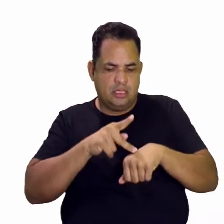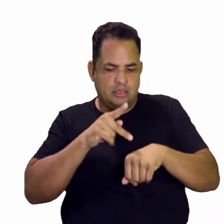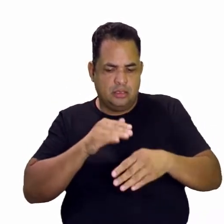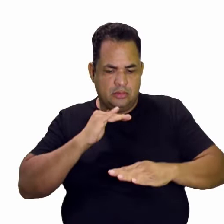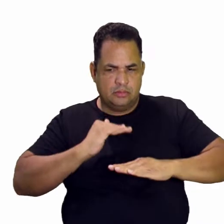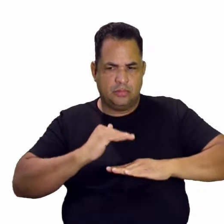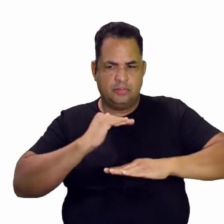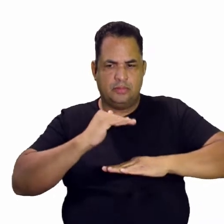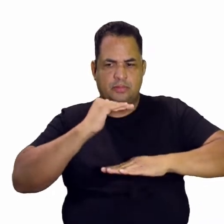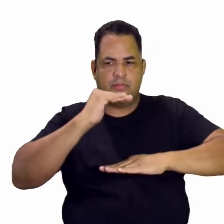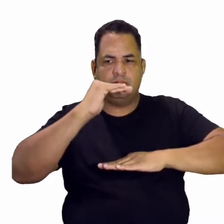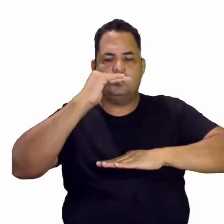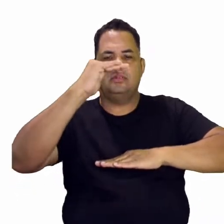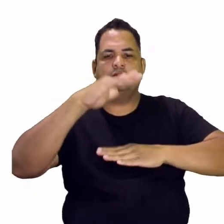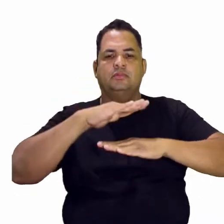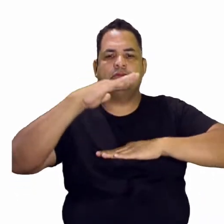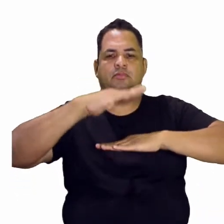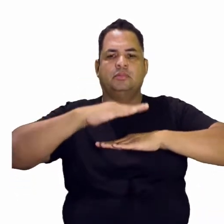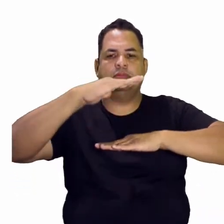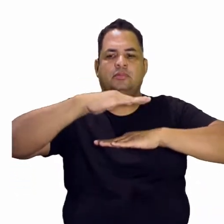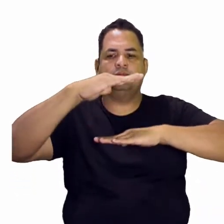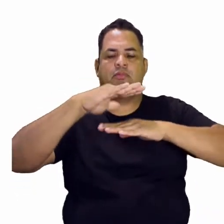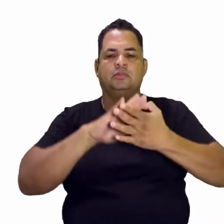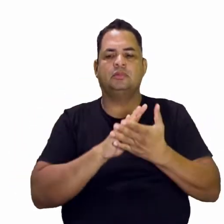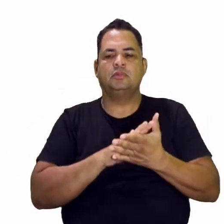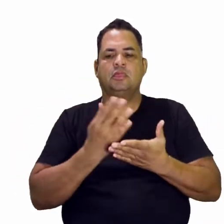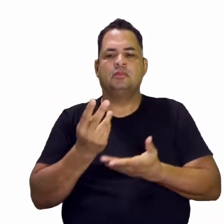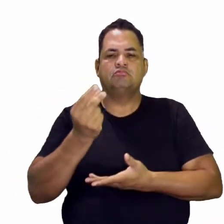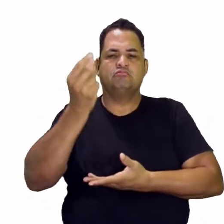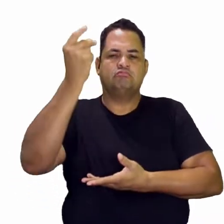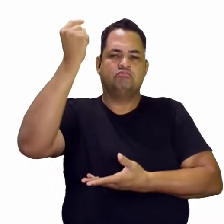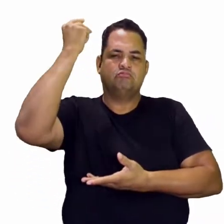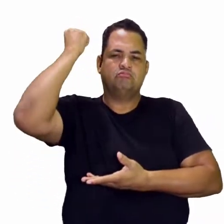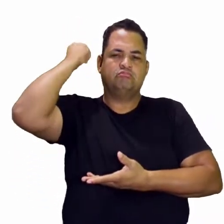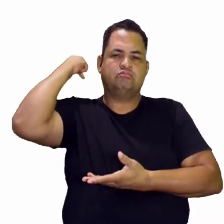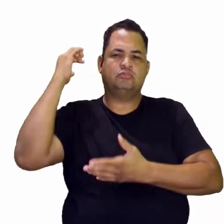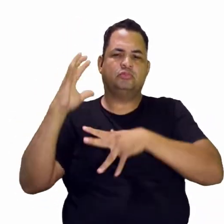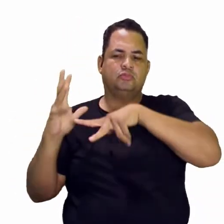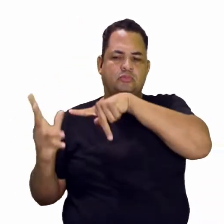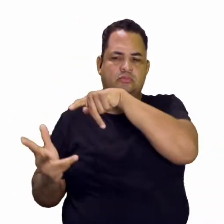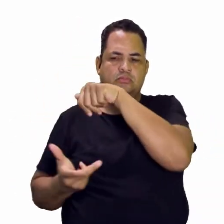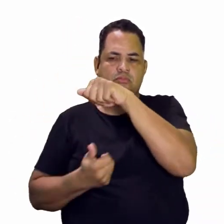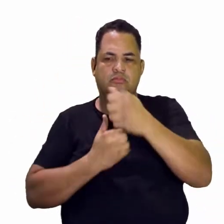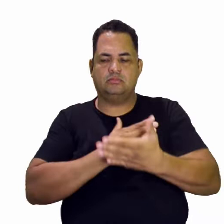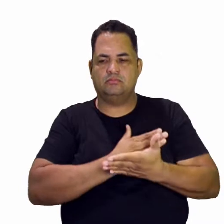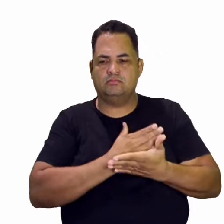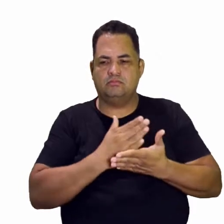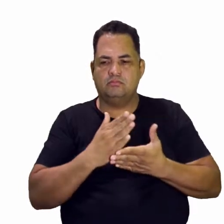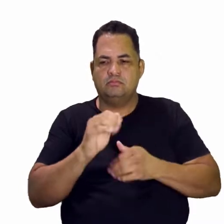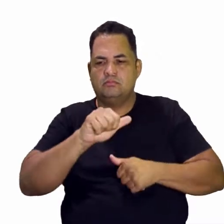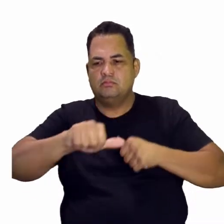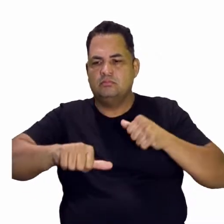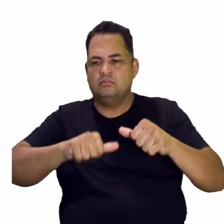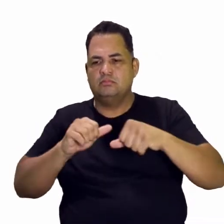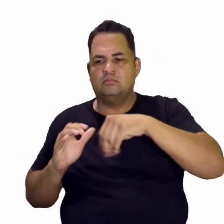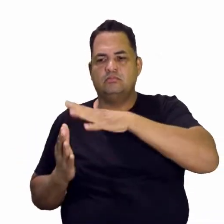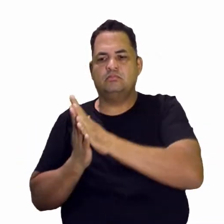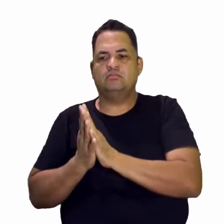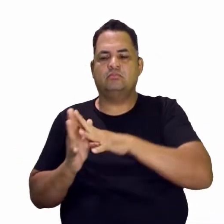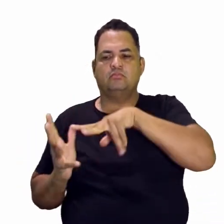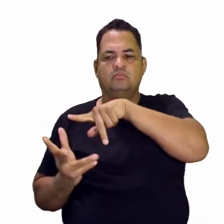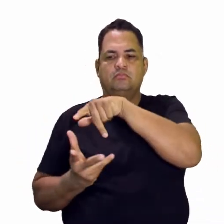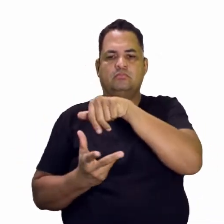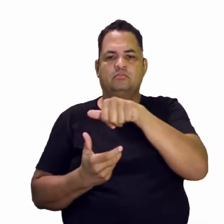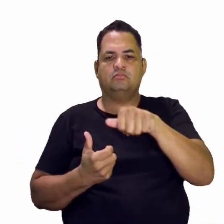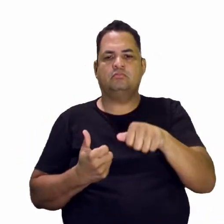tá? Então, desde que o planeta começou o processo de transformação, a sua origem, as suas